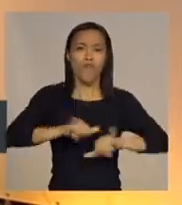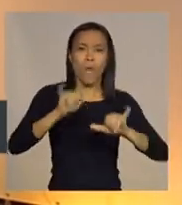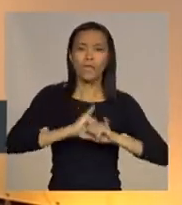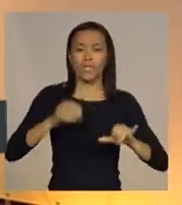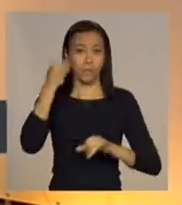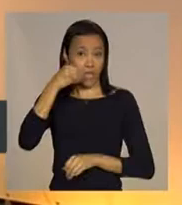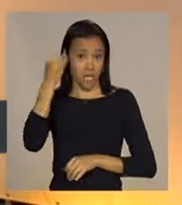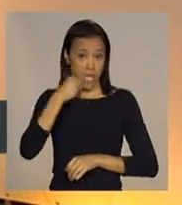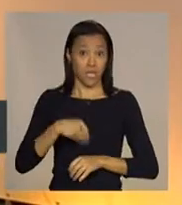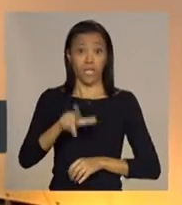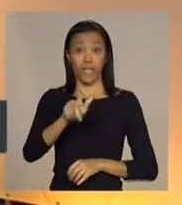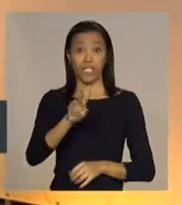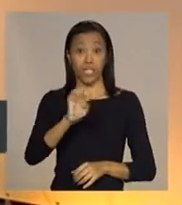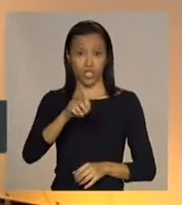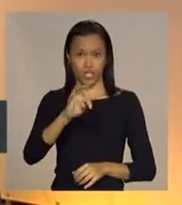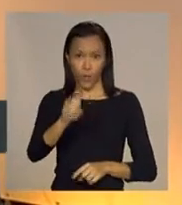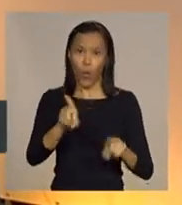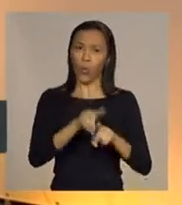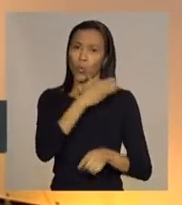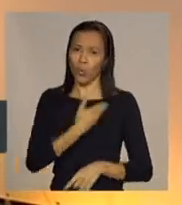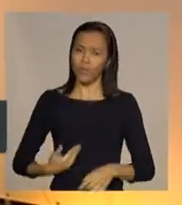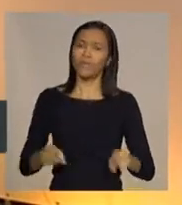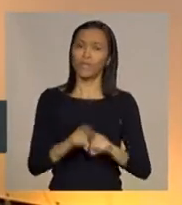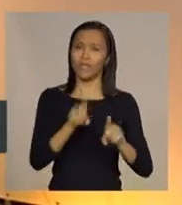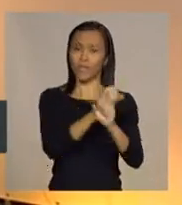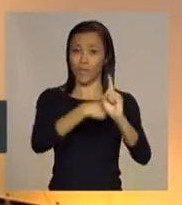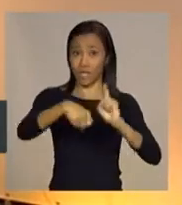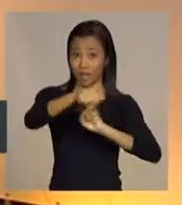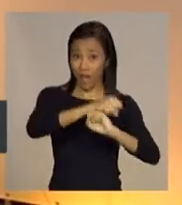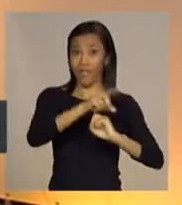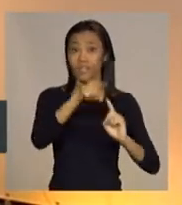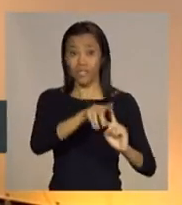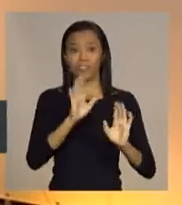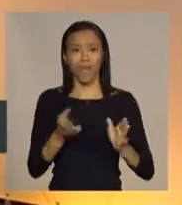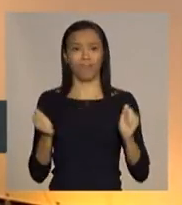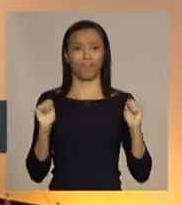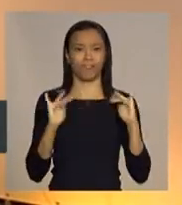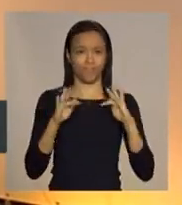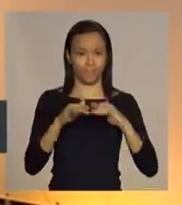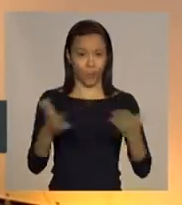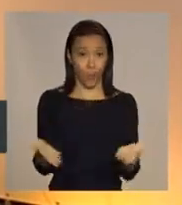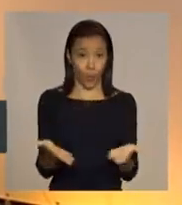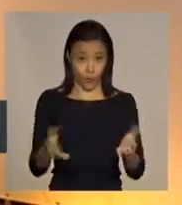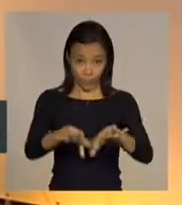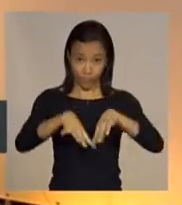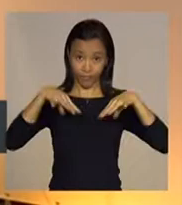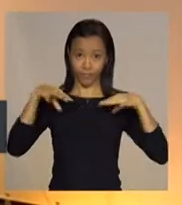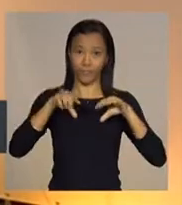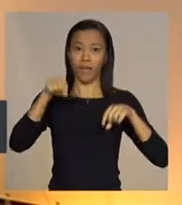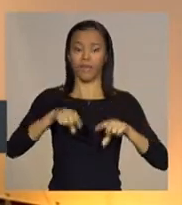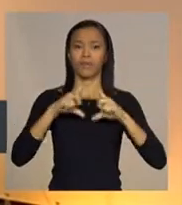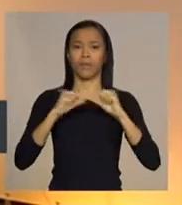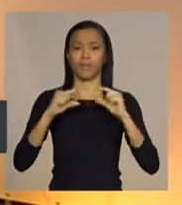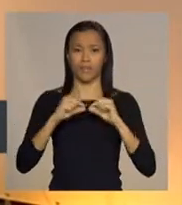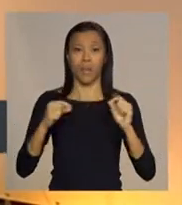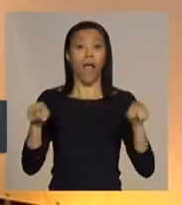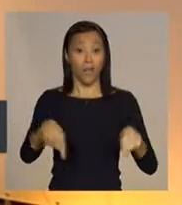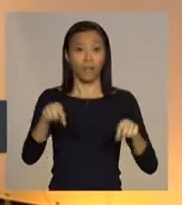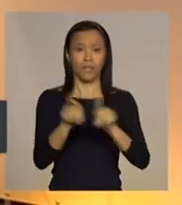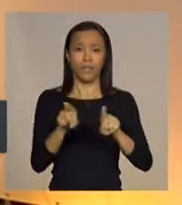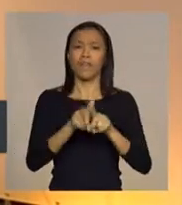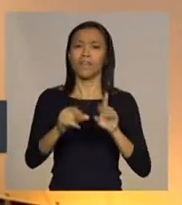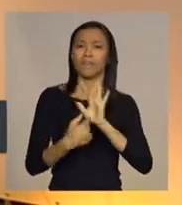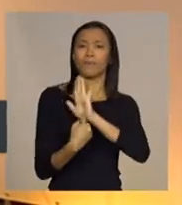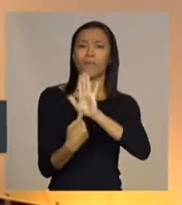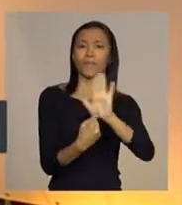entre gestores públicos e também com a sociedade civil que está presente neste auditório aqui em Brasília aqui também vão ser